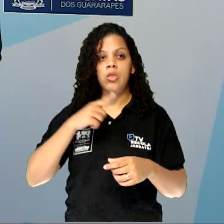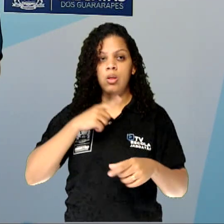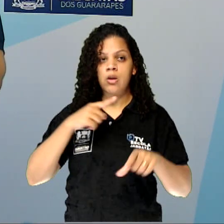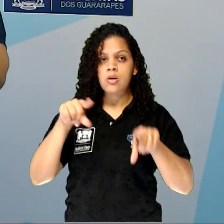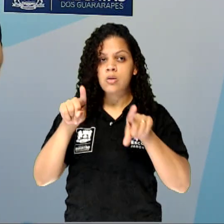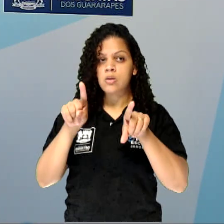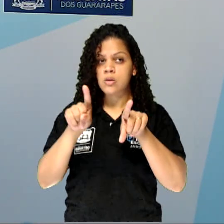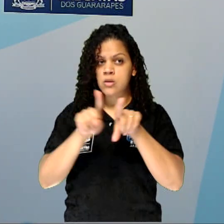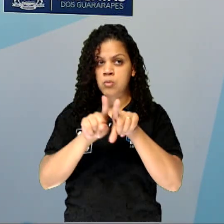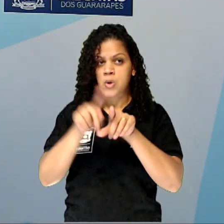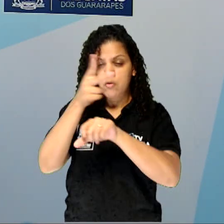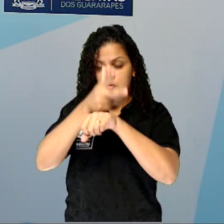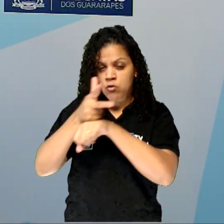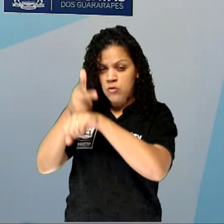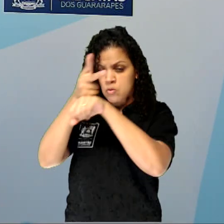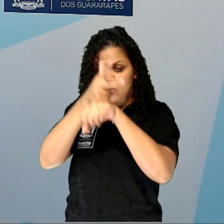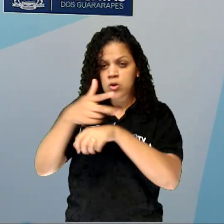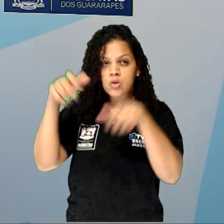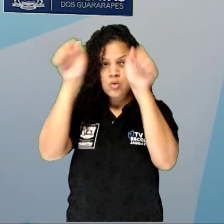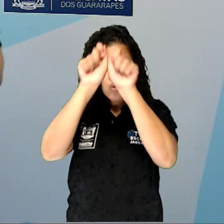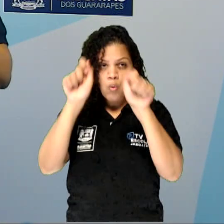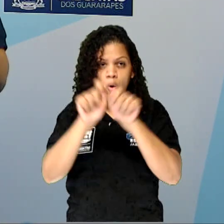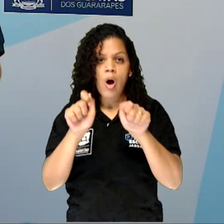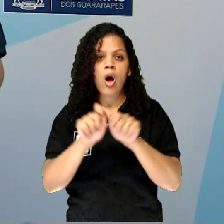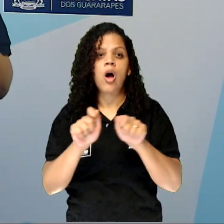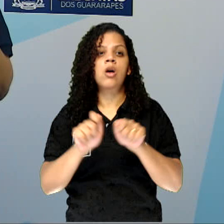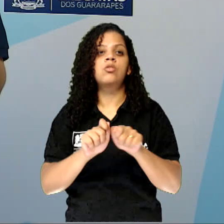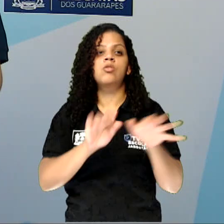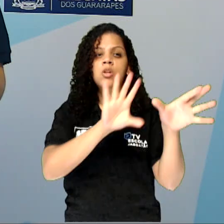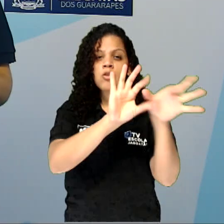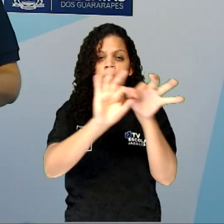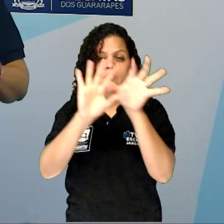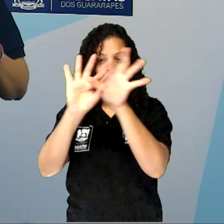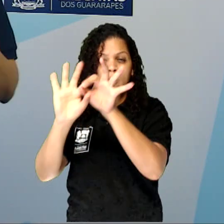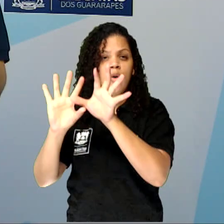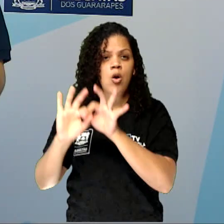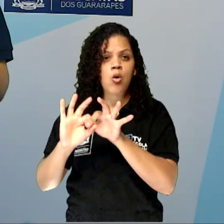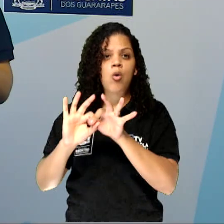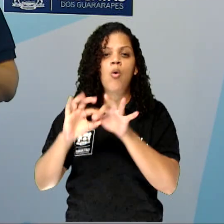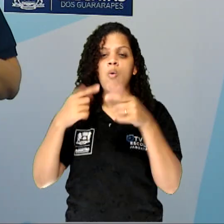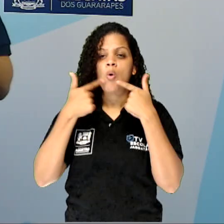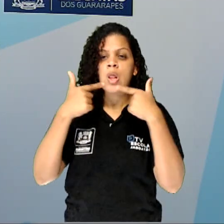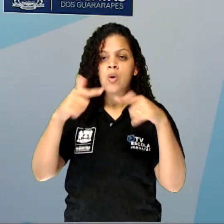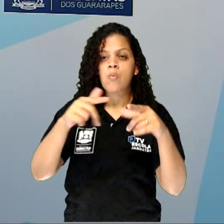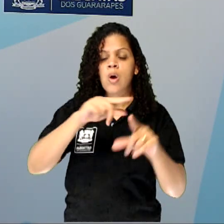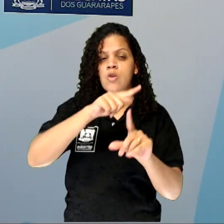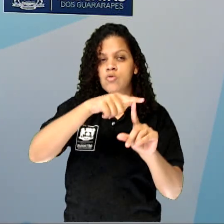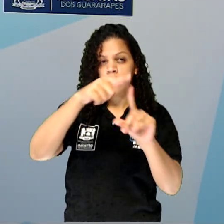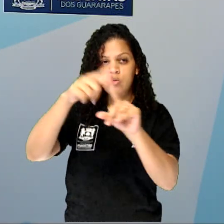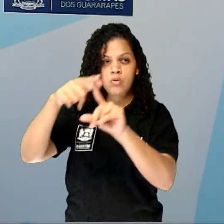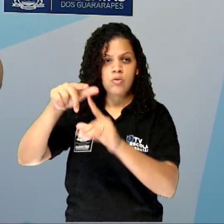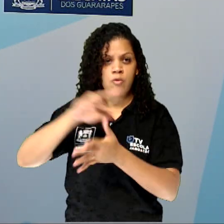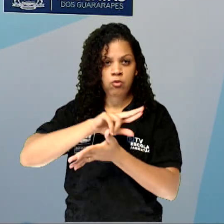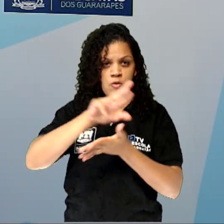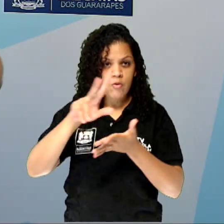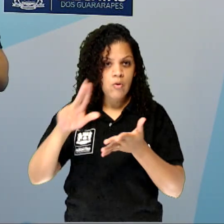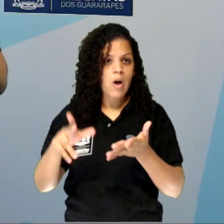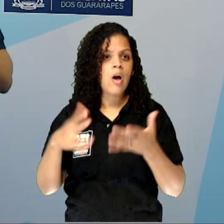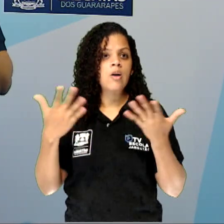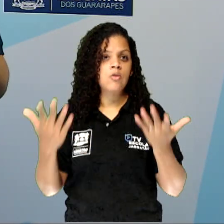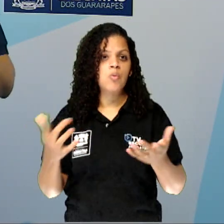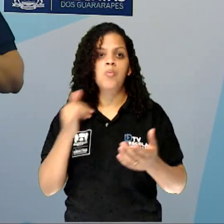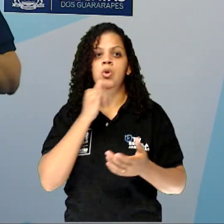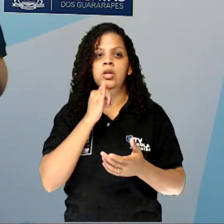com outras linguagens contemporâneas, né? Como as instalações, as performances e os happenings, né? Então, assim,